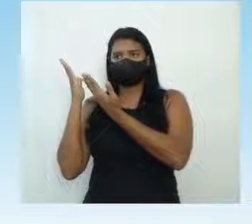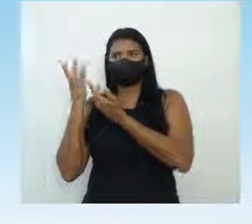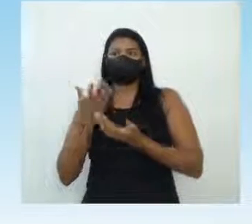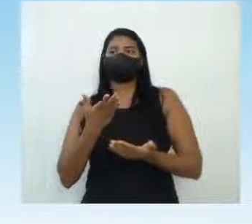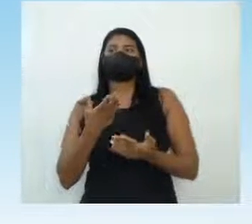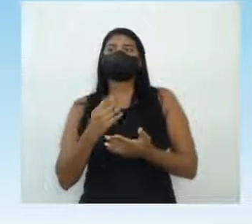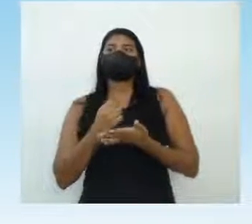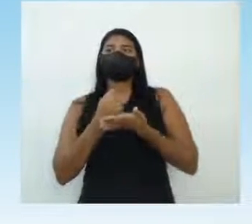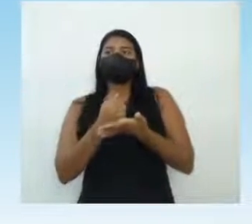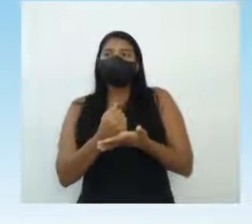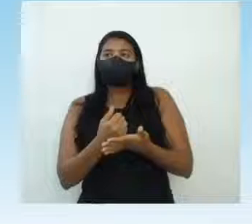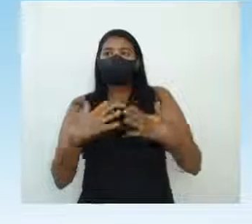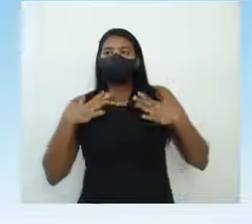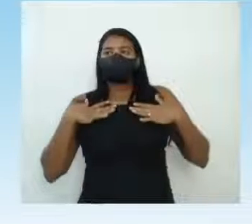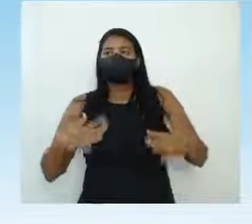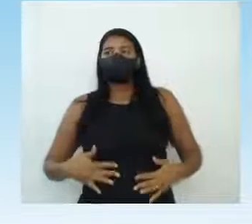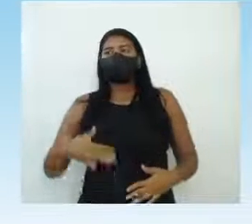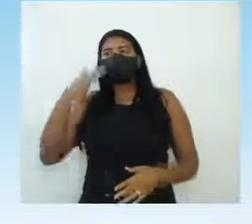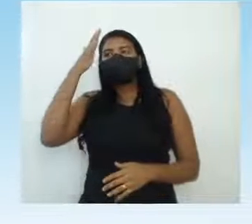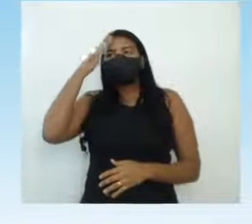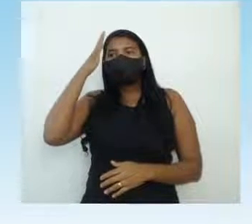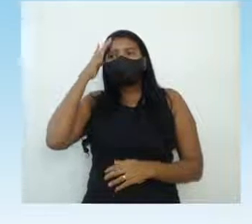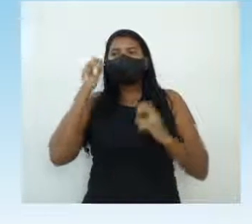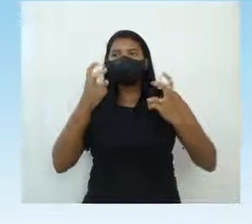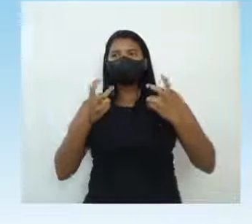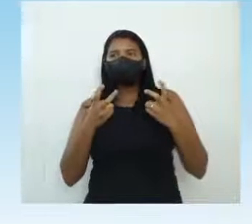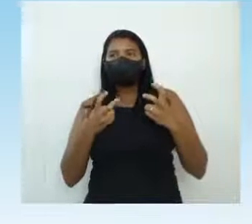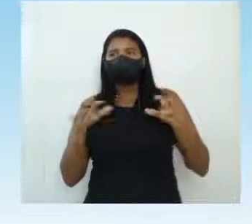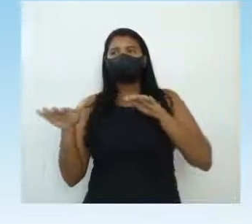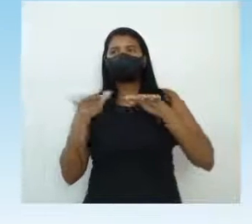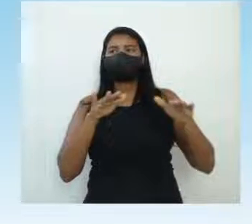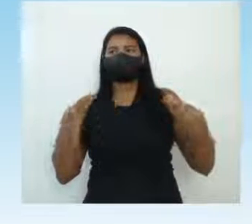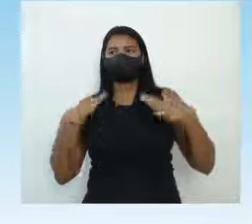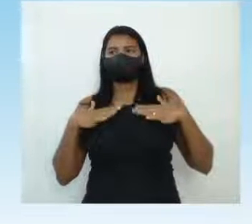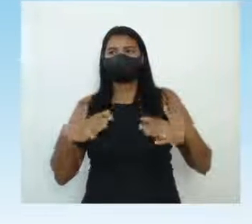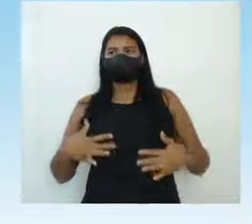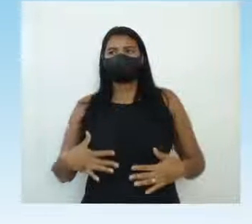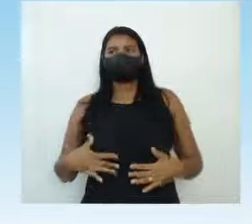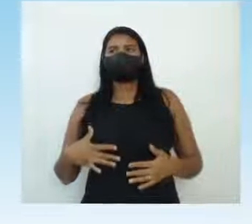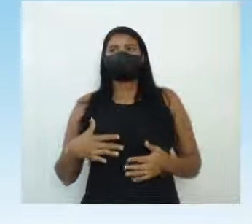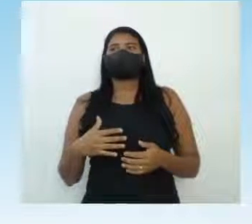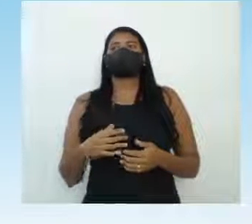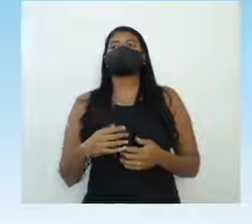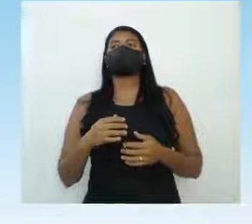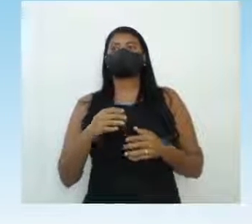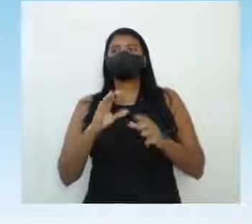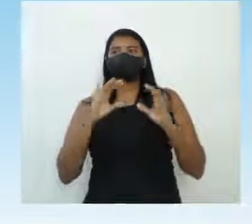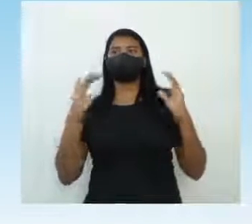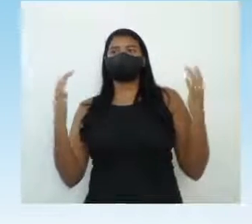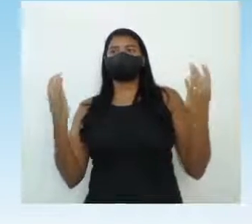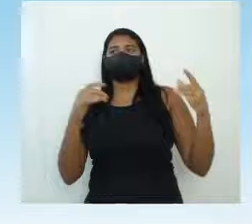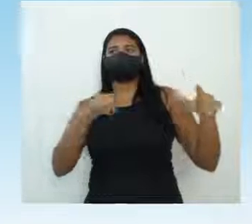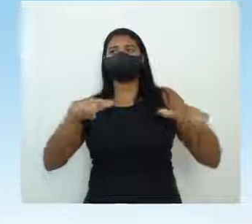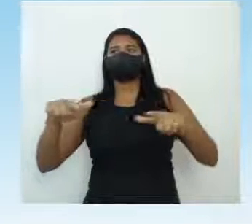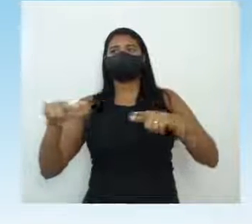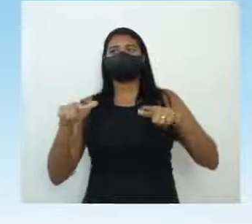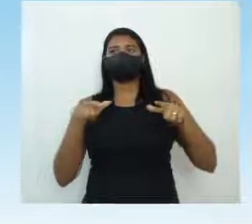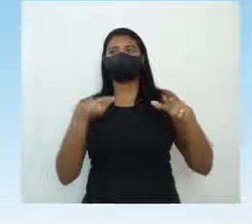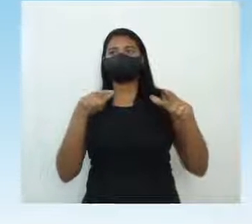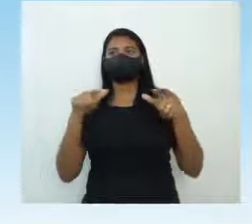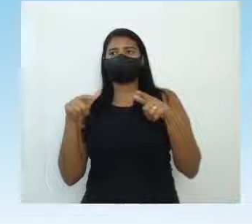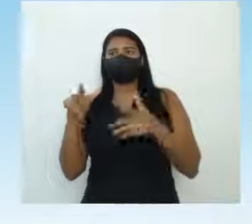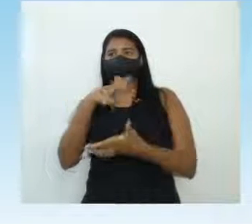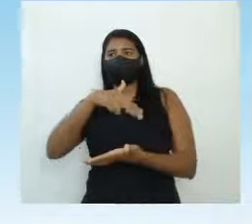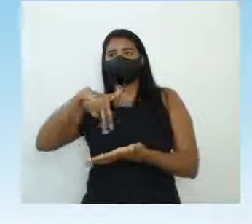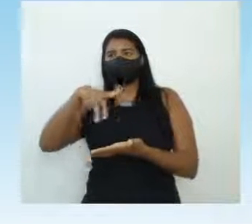próprio corpo dentro do movimento que eles estariam fazendo e aí ter um espaço, que é outro elemento importante da